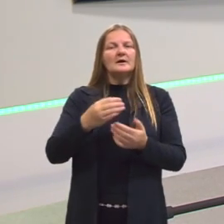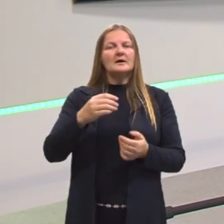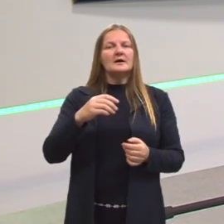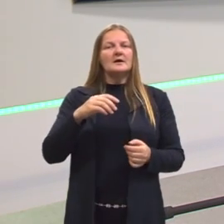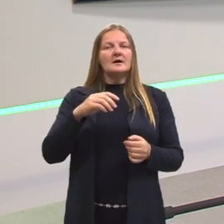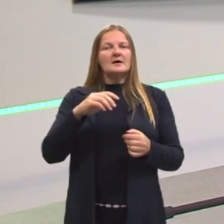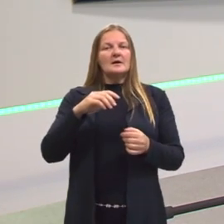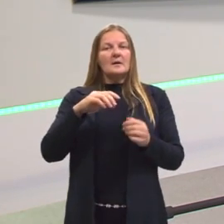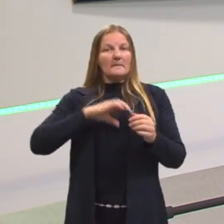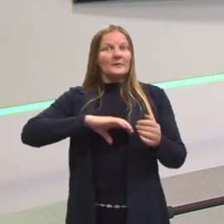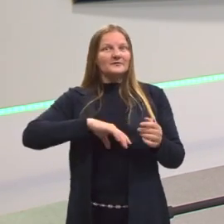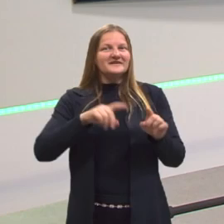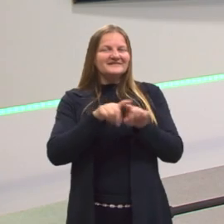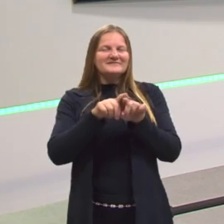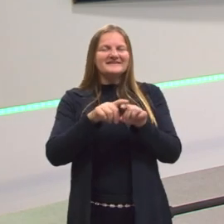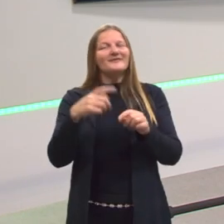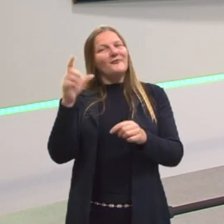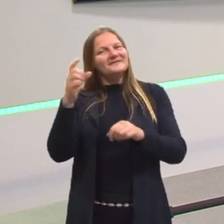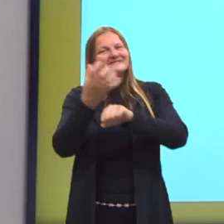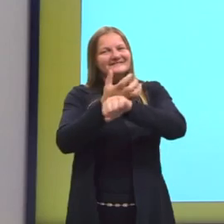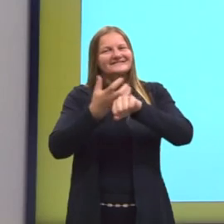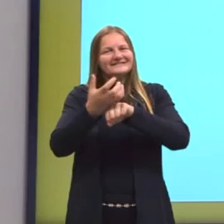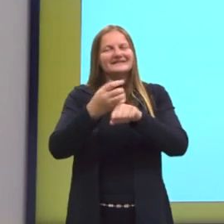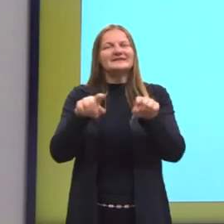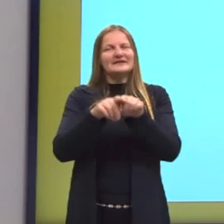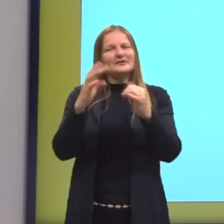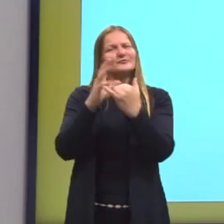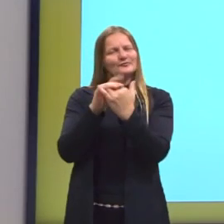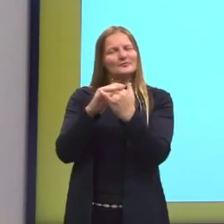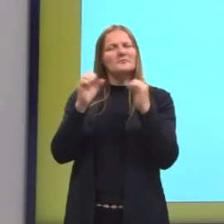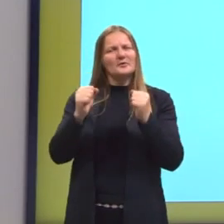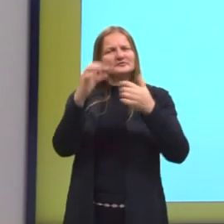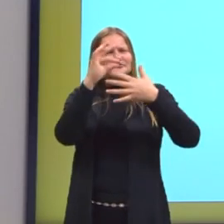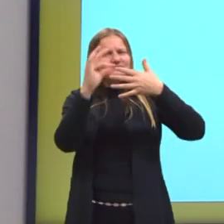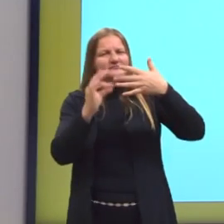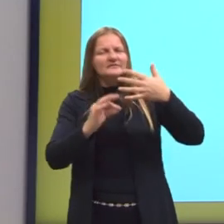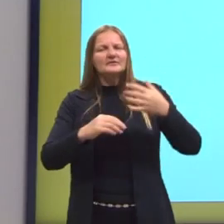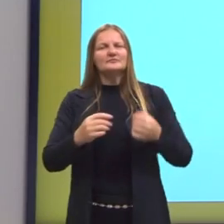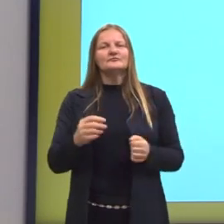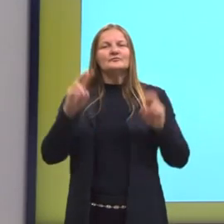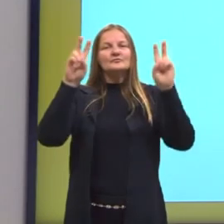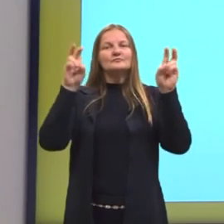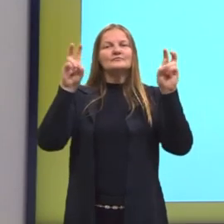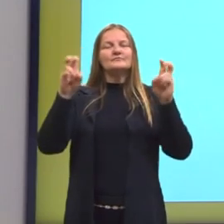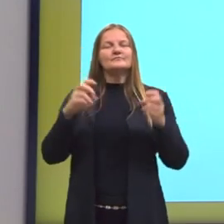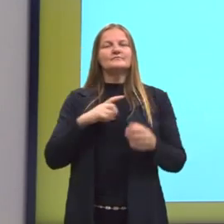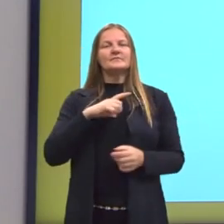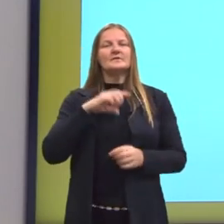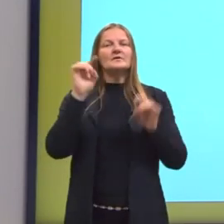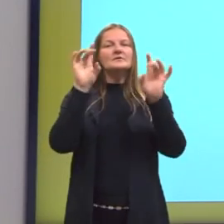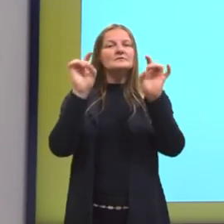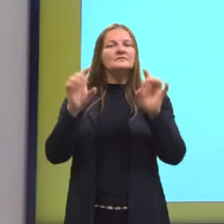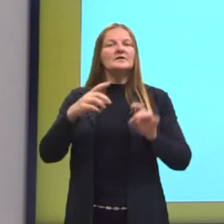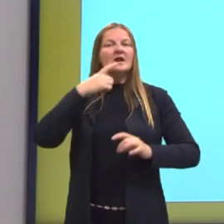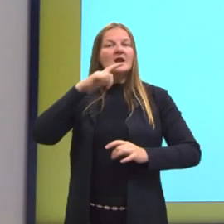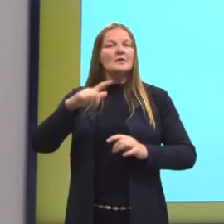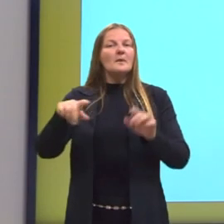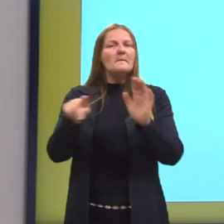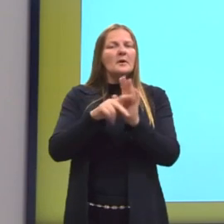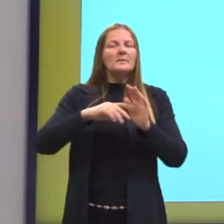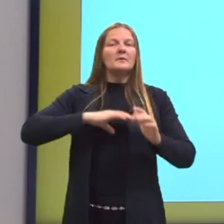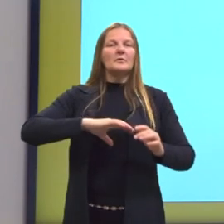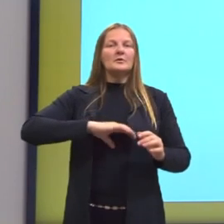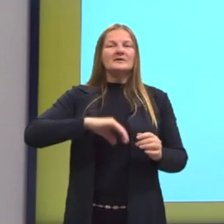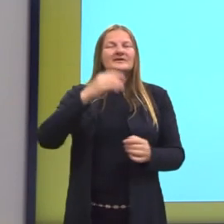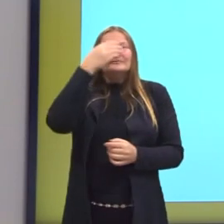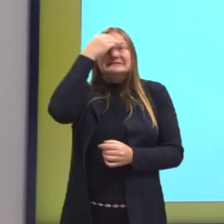Luana Miller também tá lá no YouTube Temos esses e outros detalhes sobre especificidades da língua que tu não